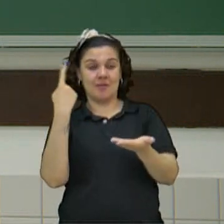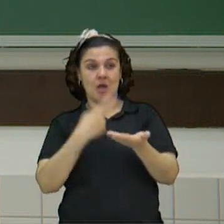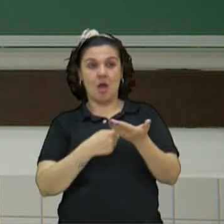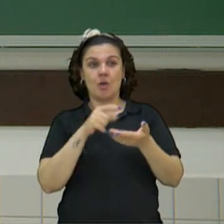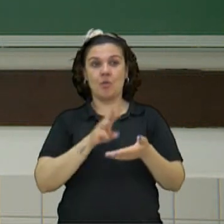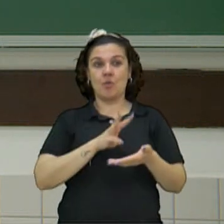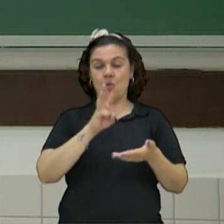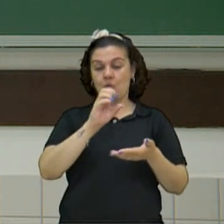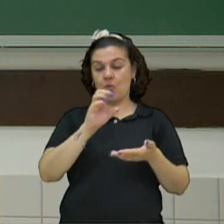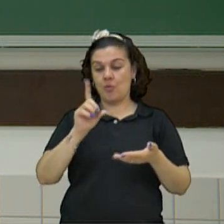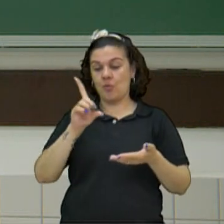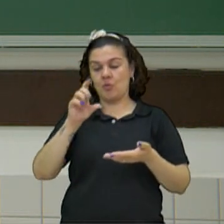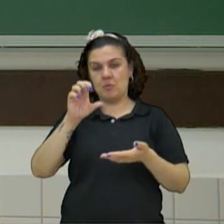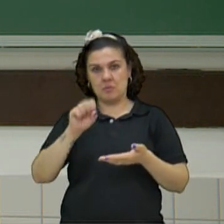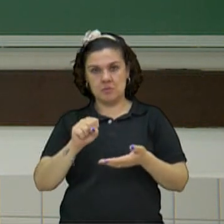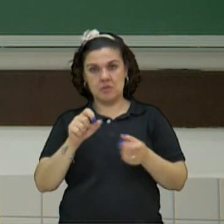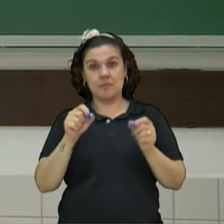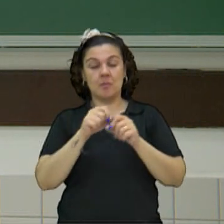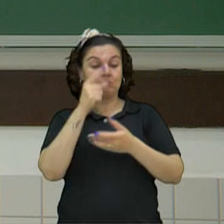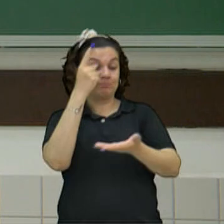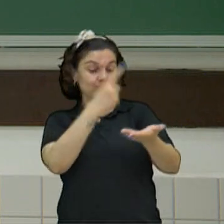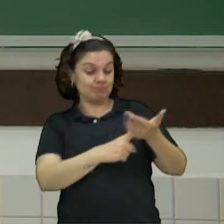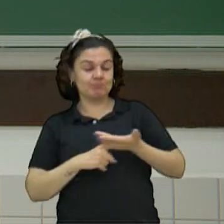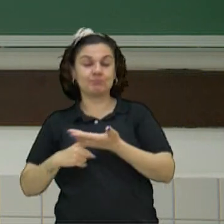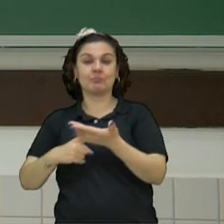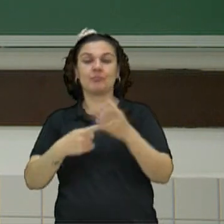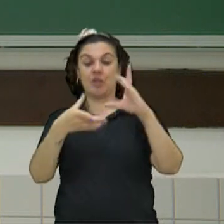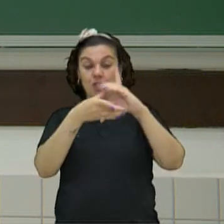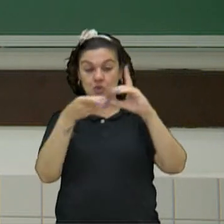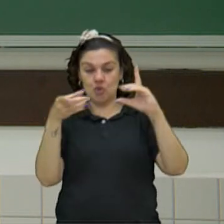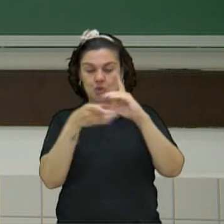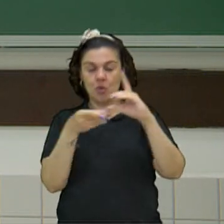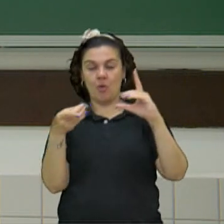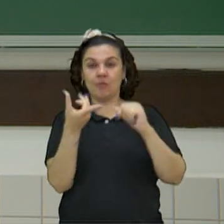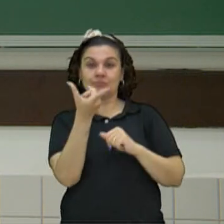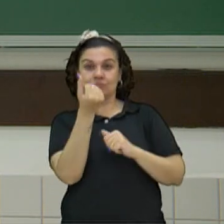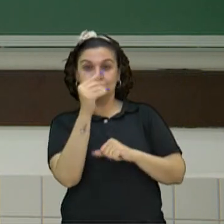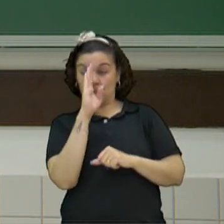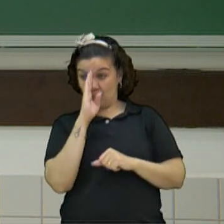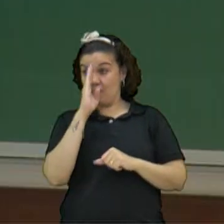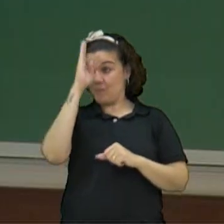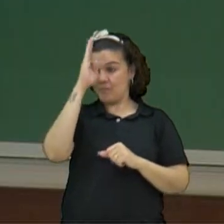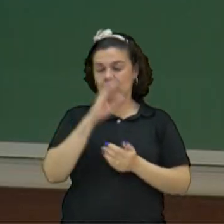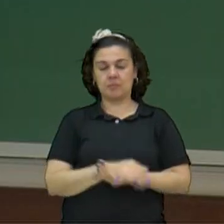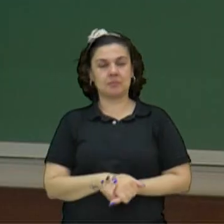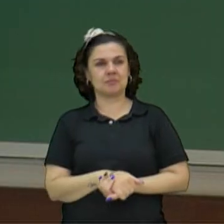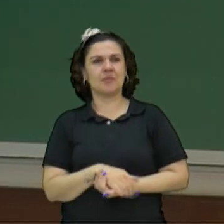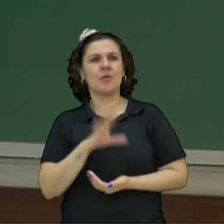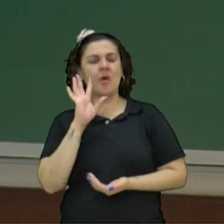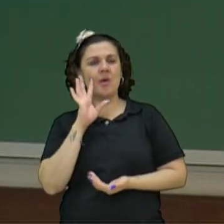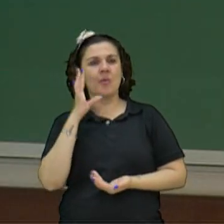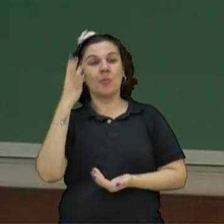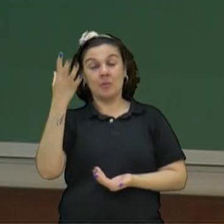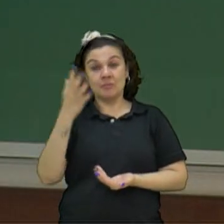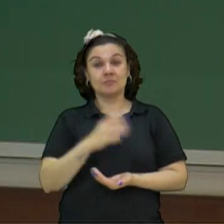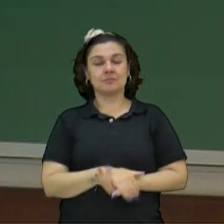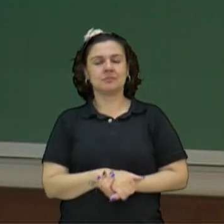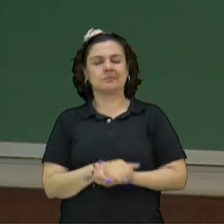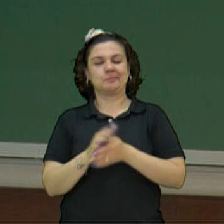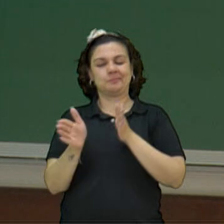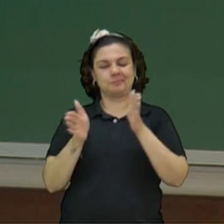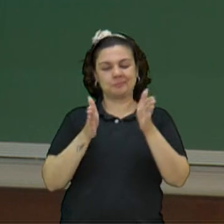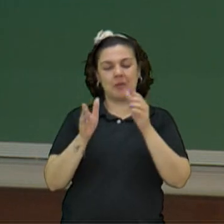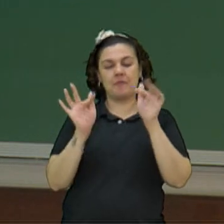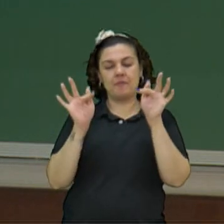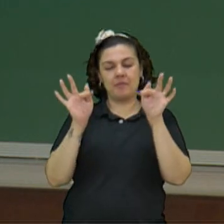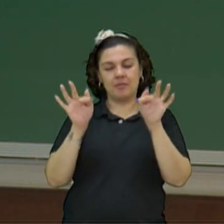o mundo passa a adotar o dólar como moeda de referência. Quando aconteceu isso? Um pouquinho antes de